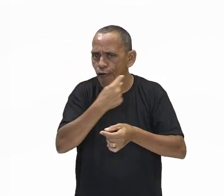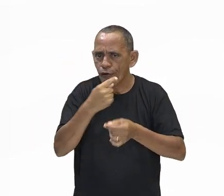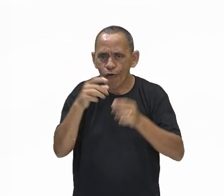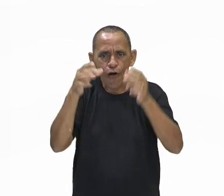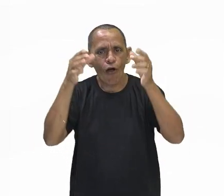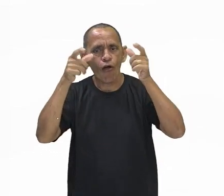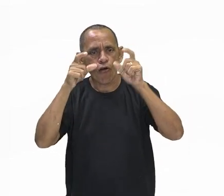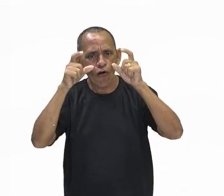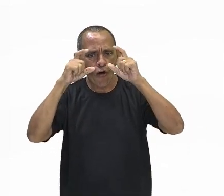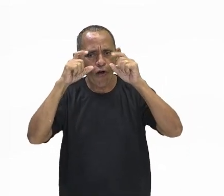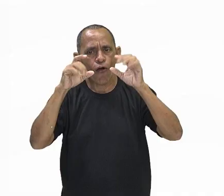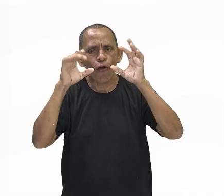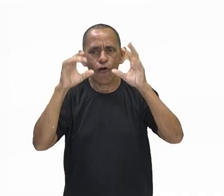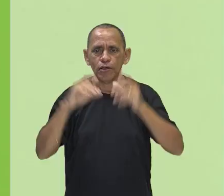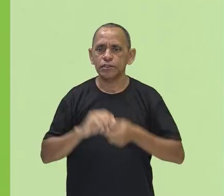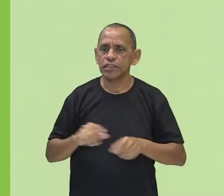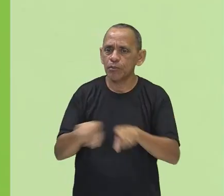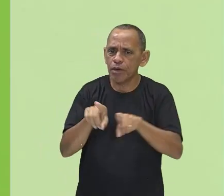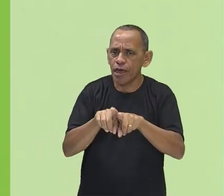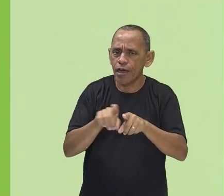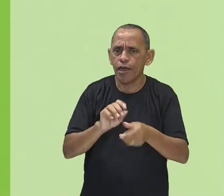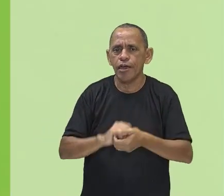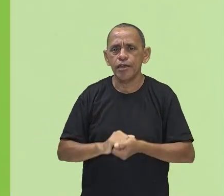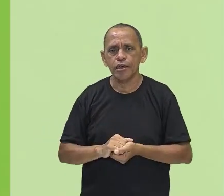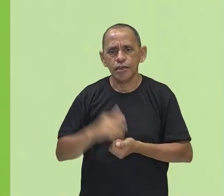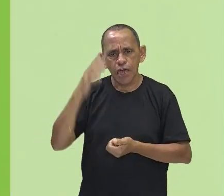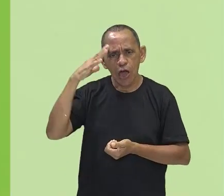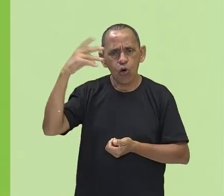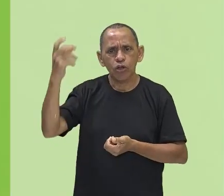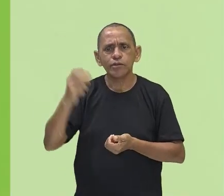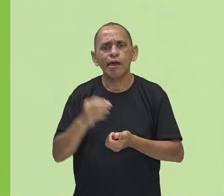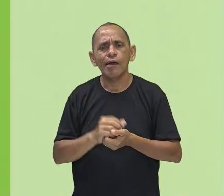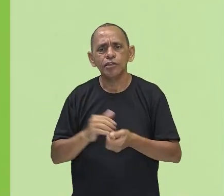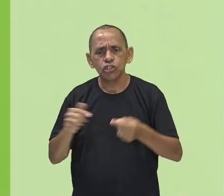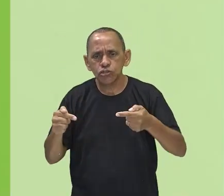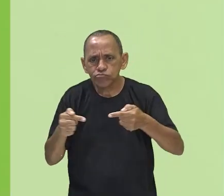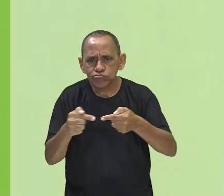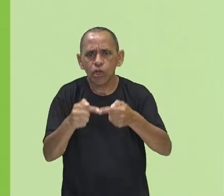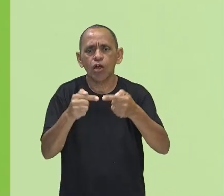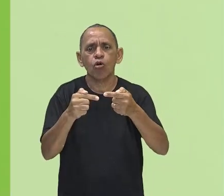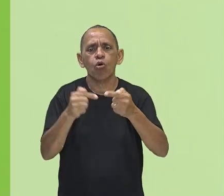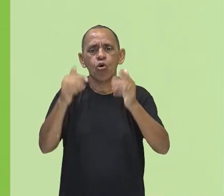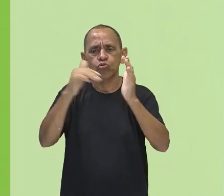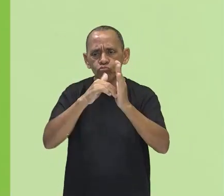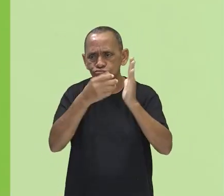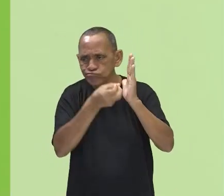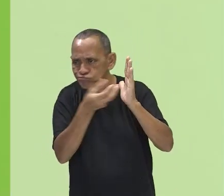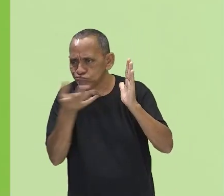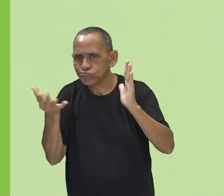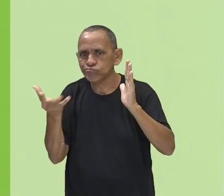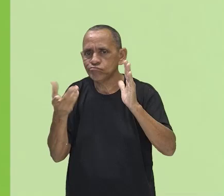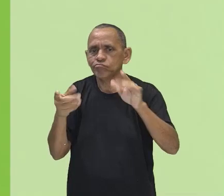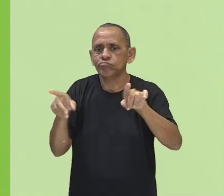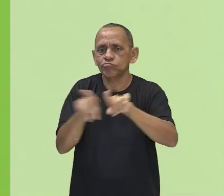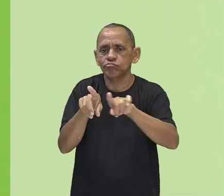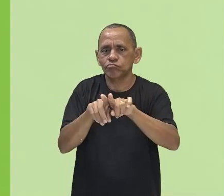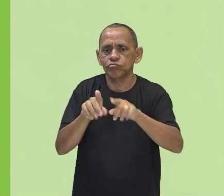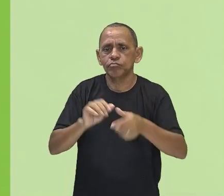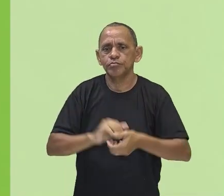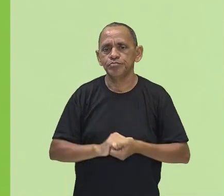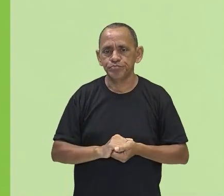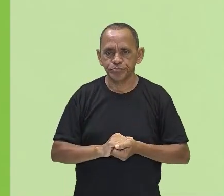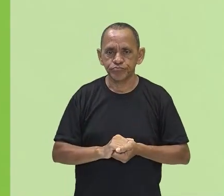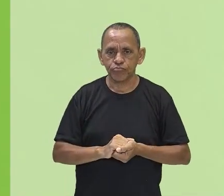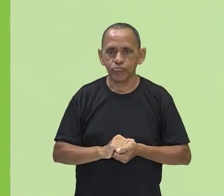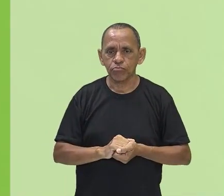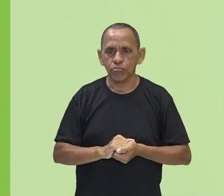luz. Então veja bem, nós temos aí nas lentes também essa questão da refração da luz.